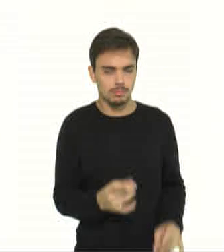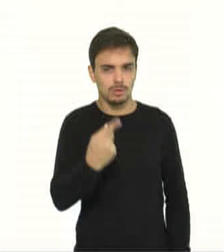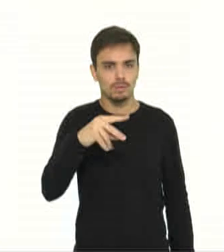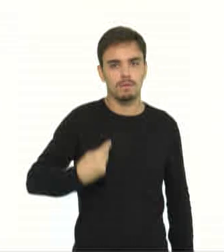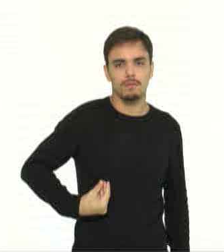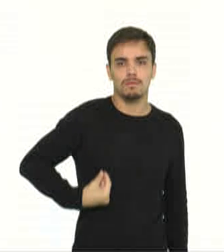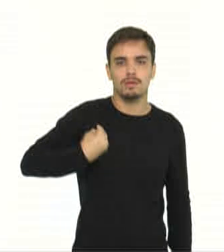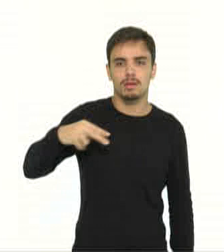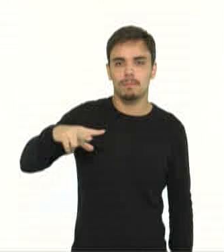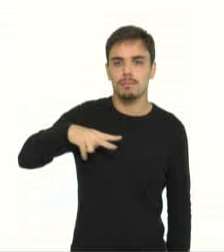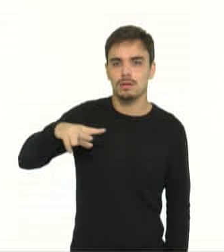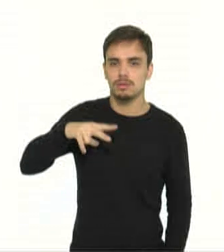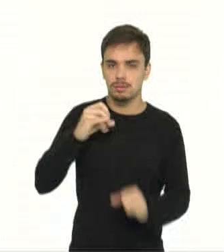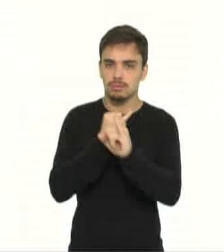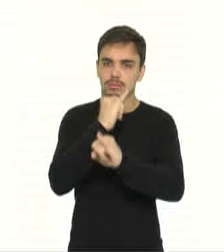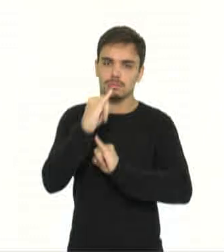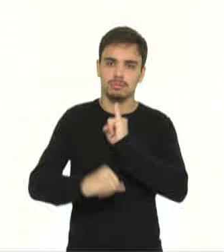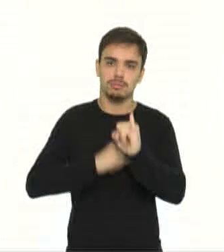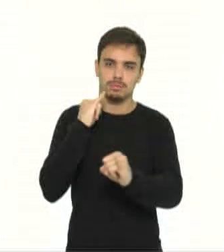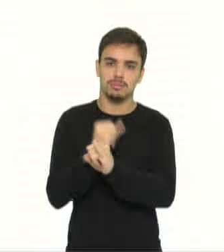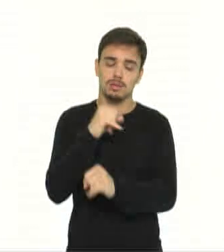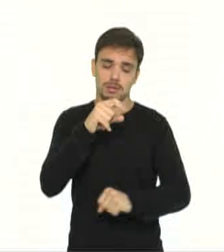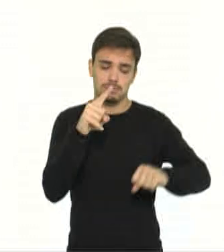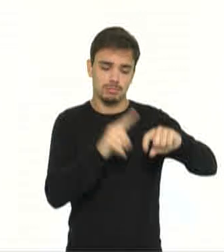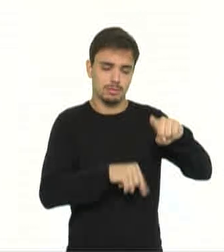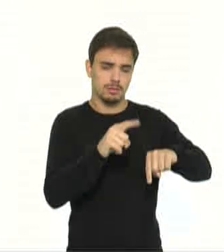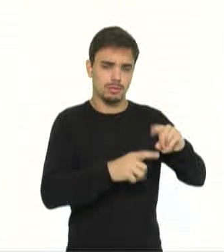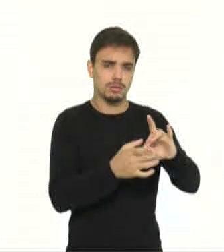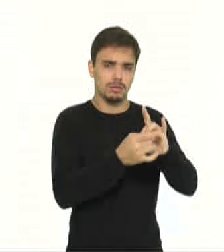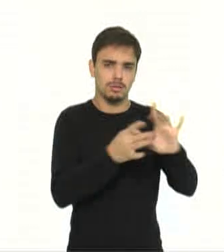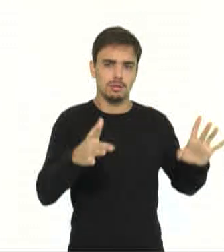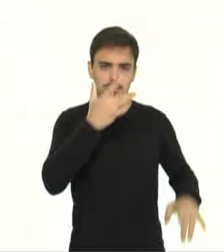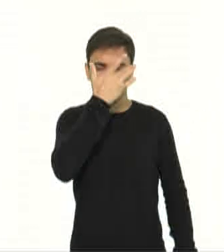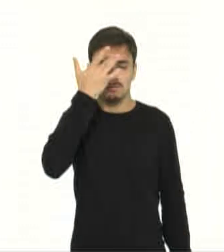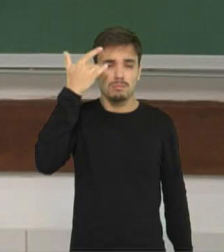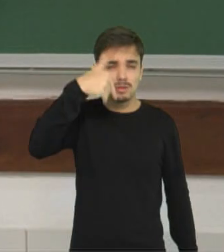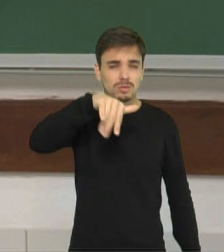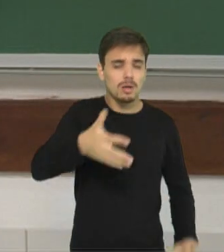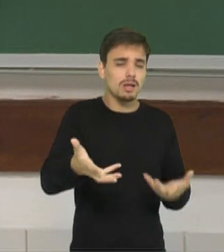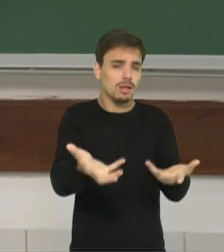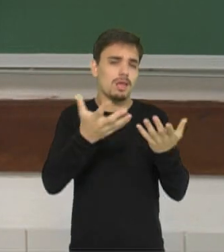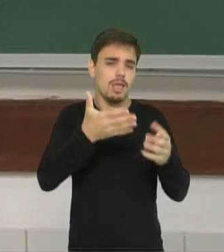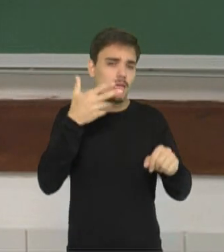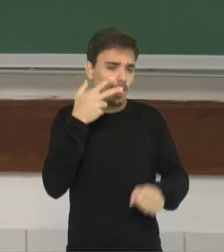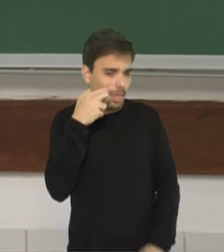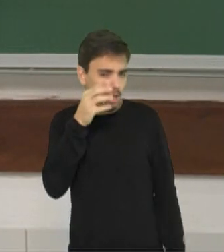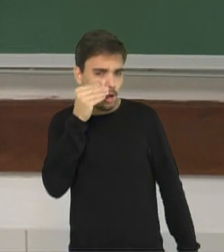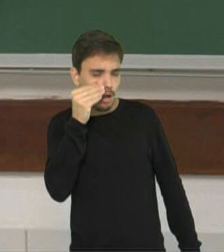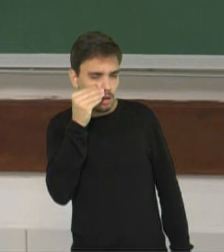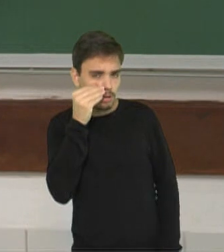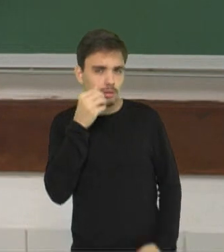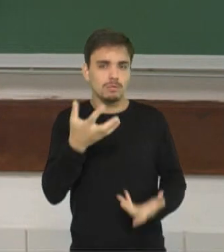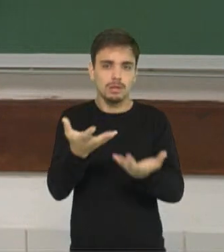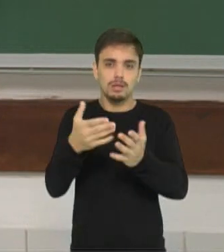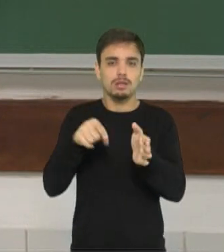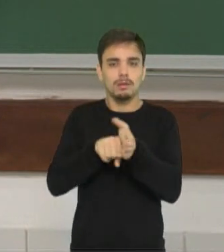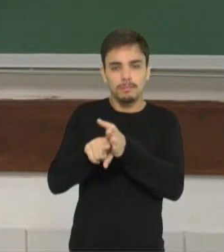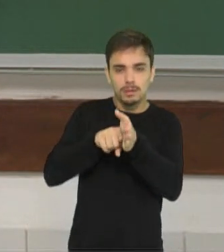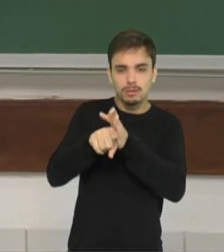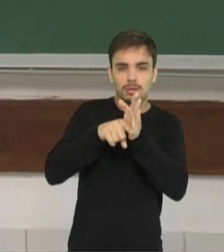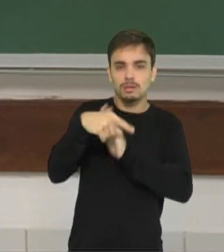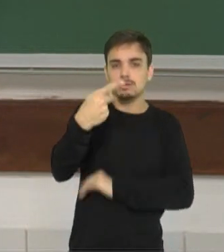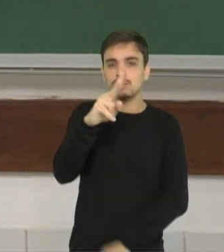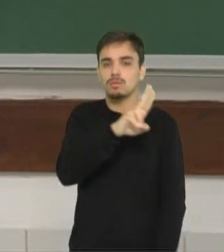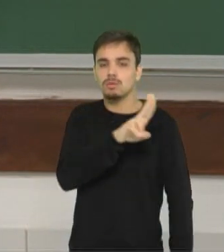vida pessoal online, esse material vai ficar disponível para quem quiser. Você já experimentou digitar o seu nome lá no